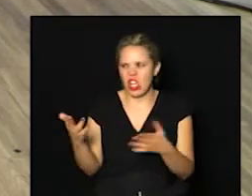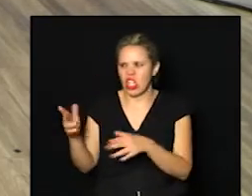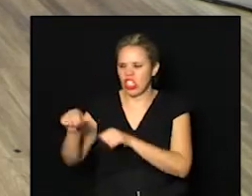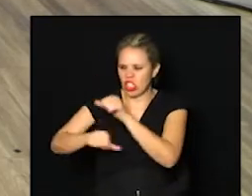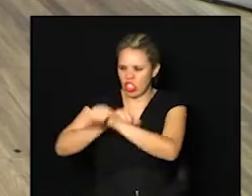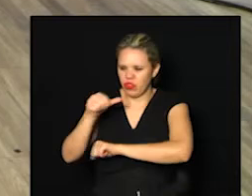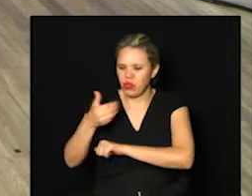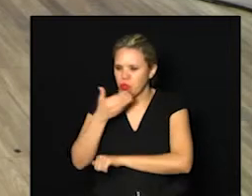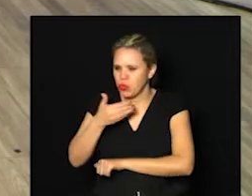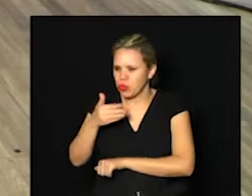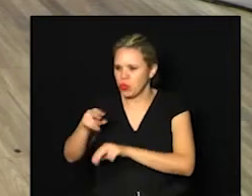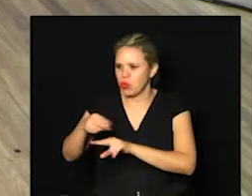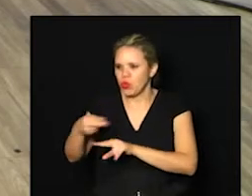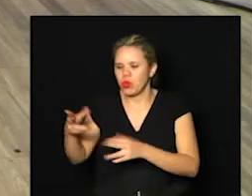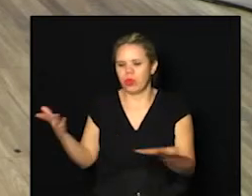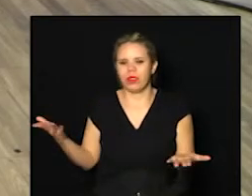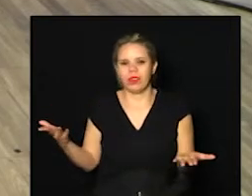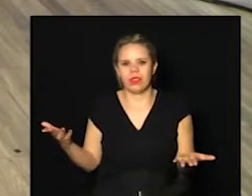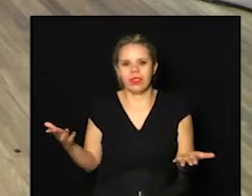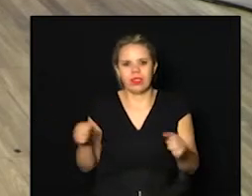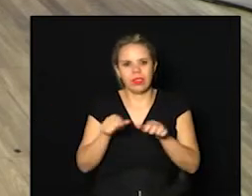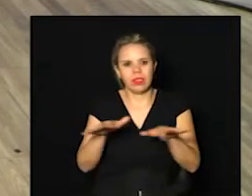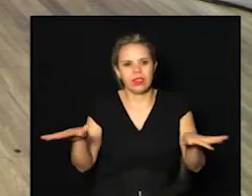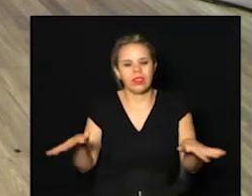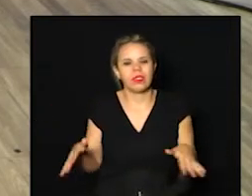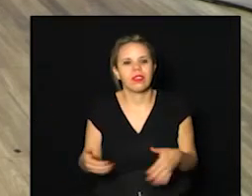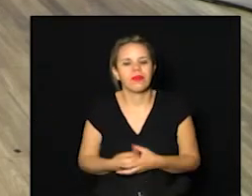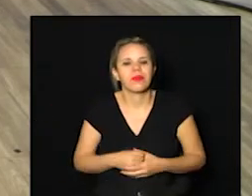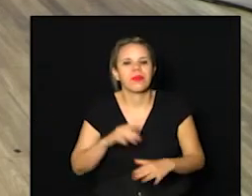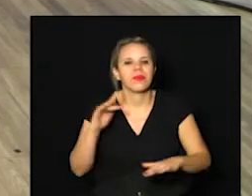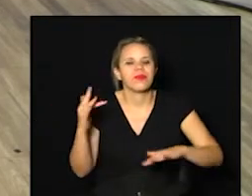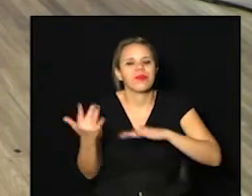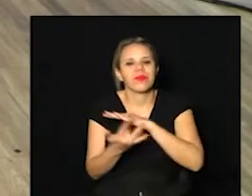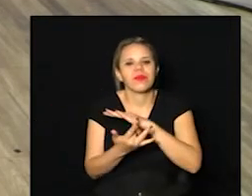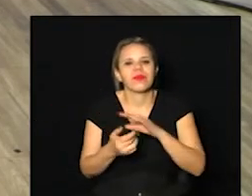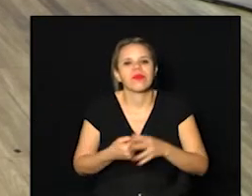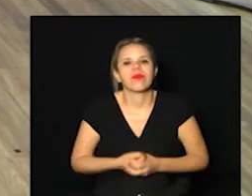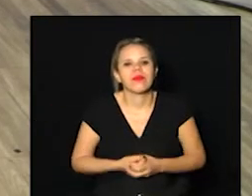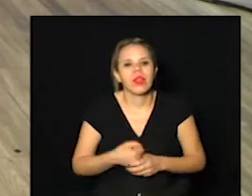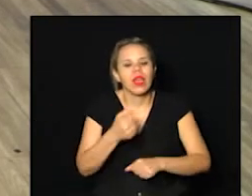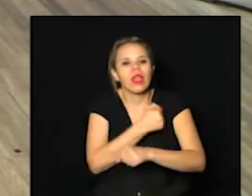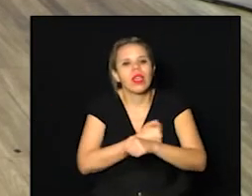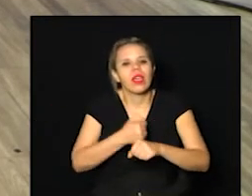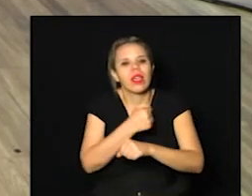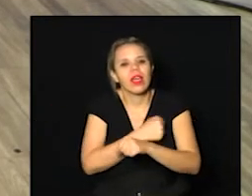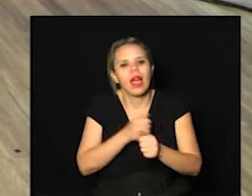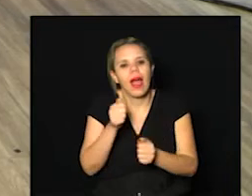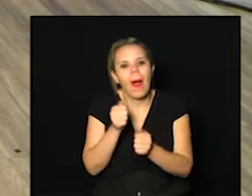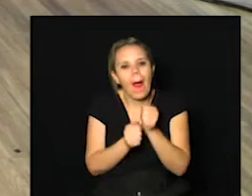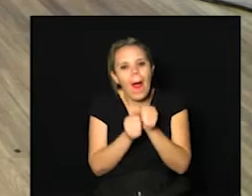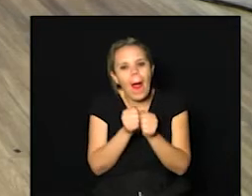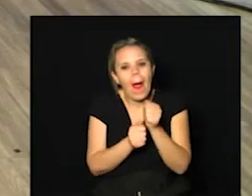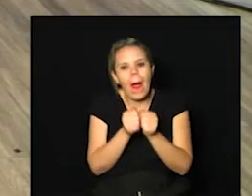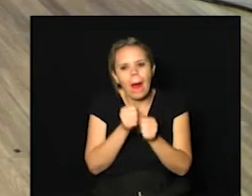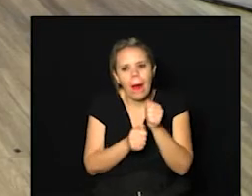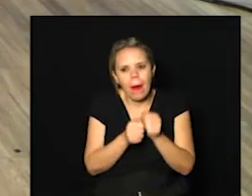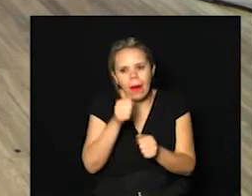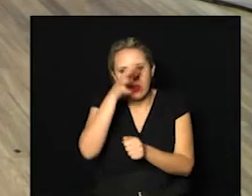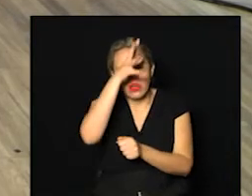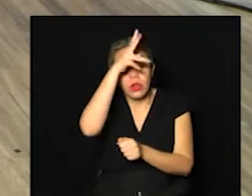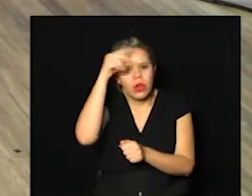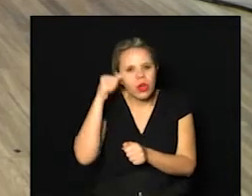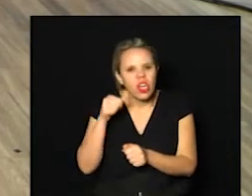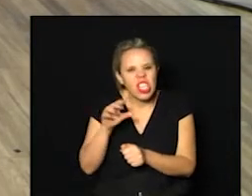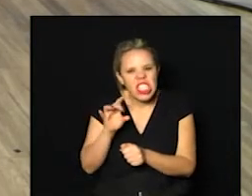morrendo de medo. E viralizou recentemente nas redes sociais uma receita de arroz com refrigerante de